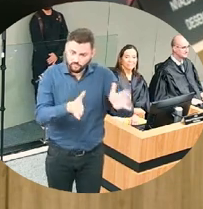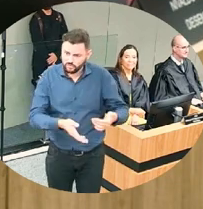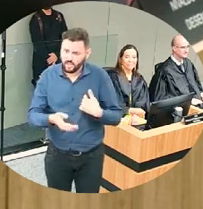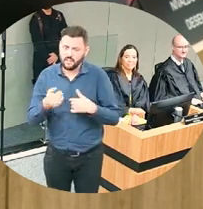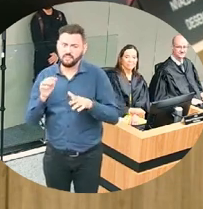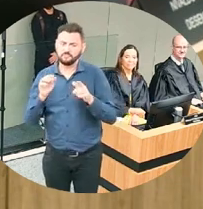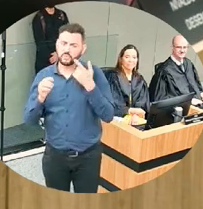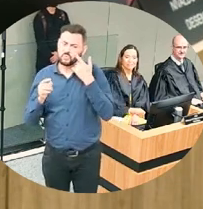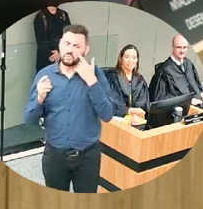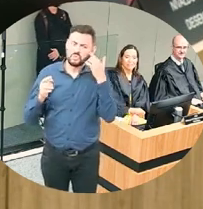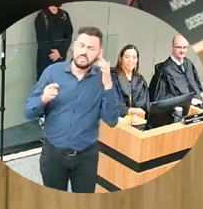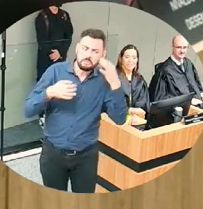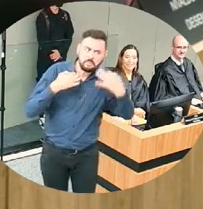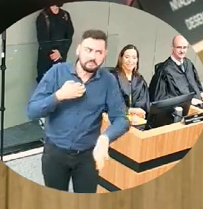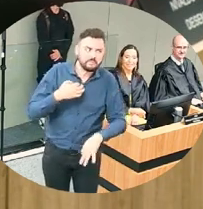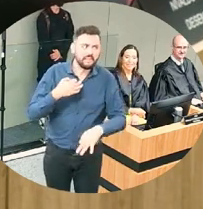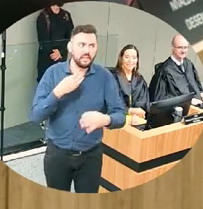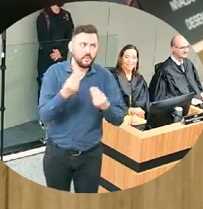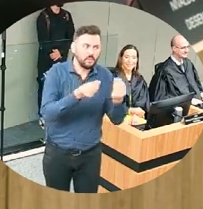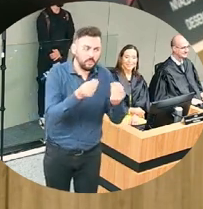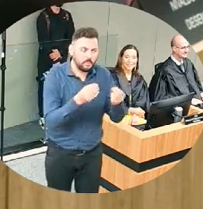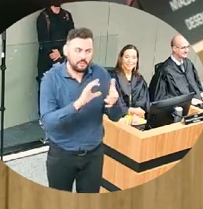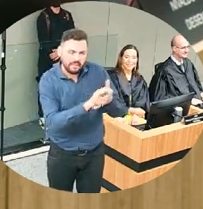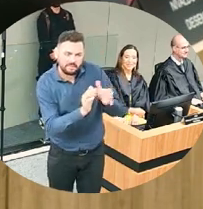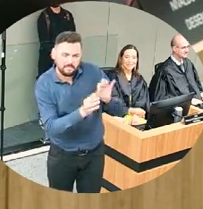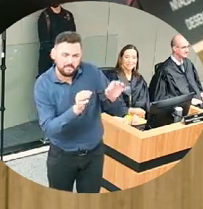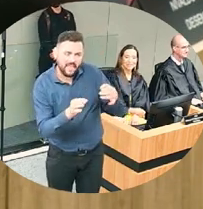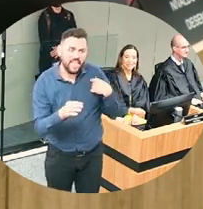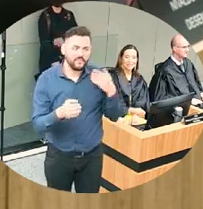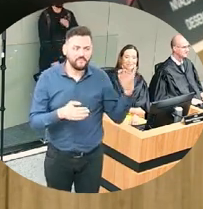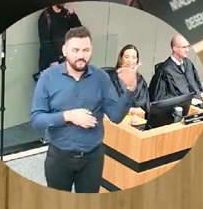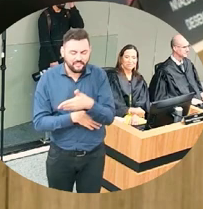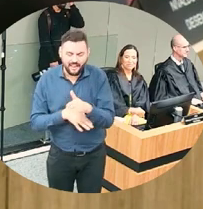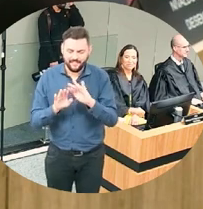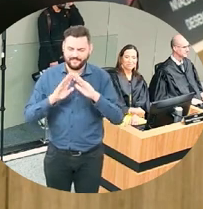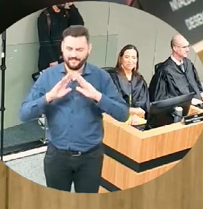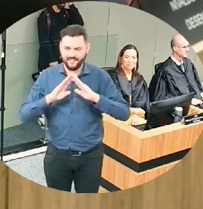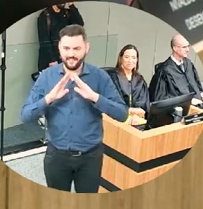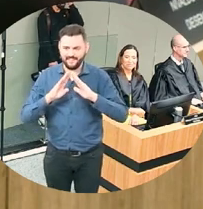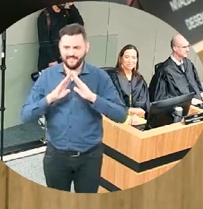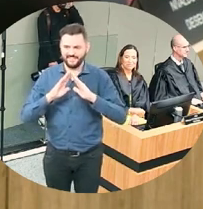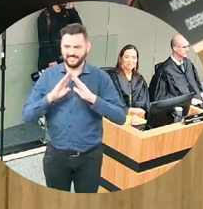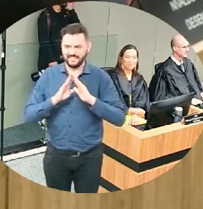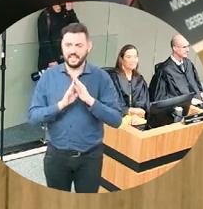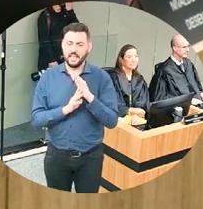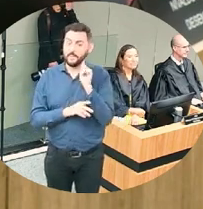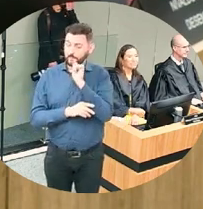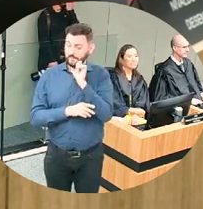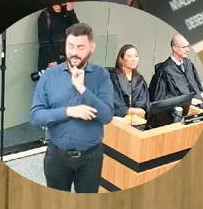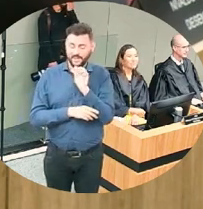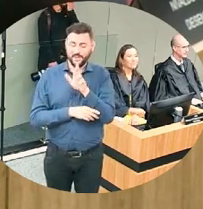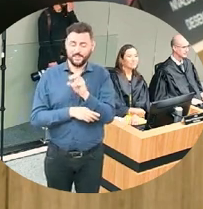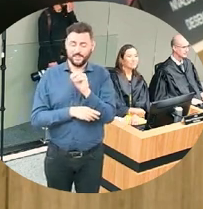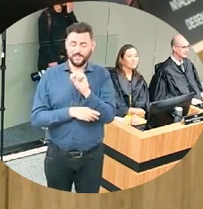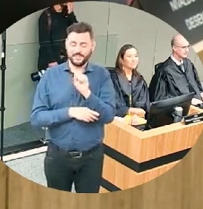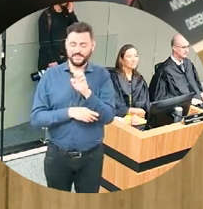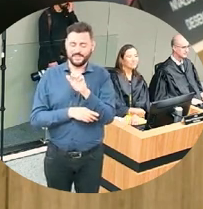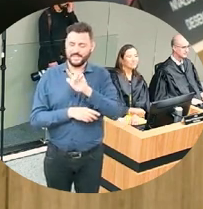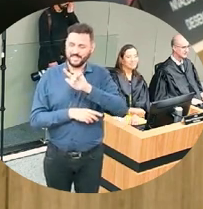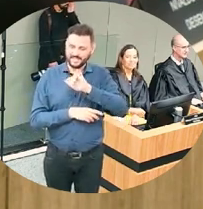Jo Mas um dia a gente vai chegar a essa conclusão tá dona Rose lá em casa dona senora ros é conhecida como